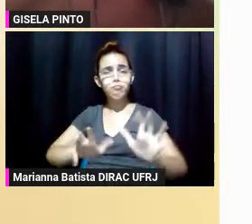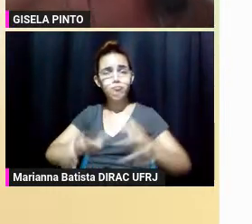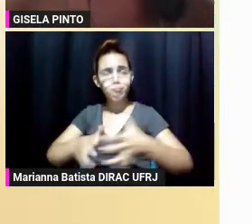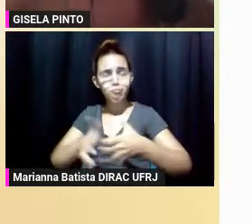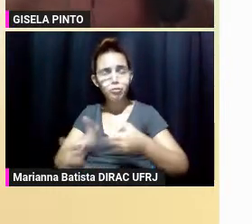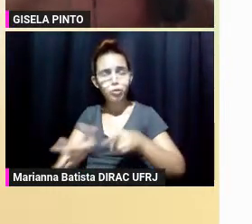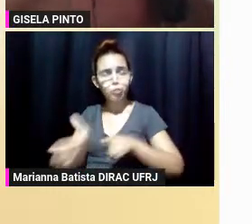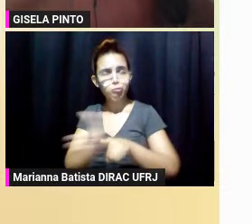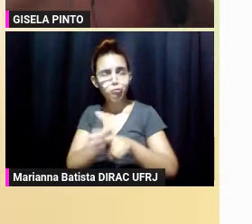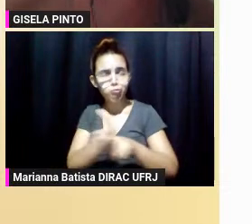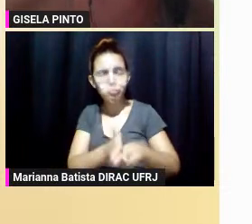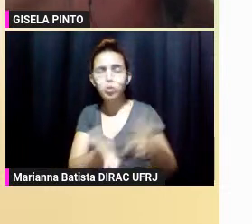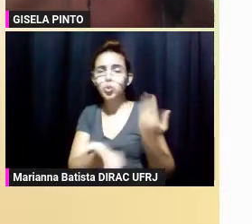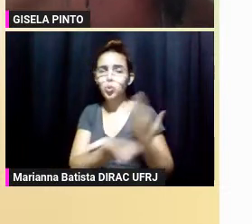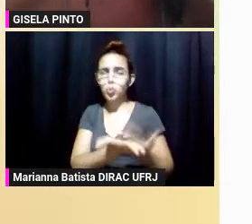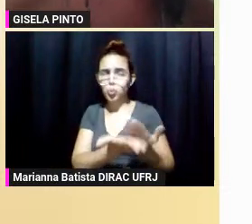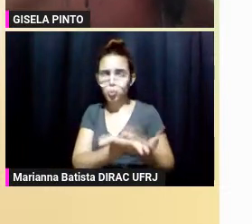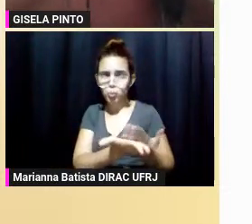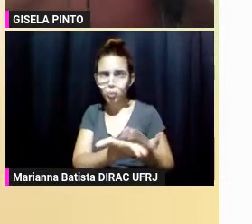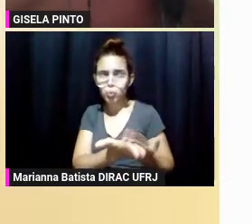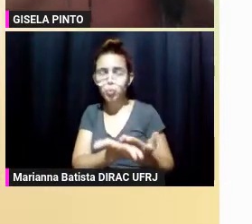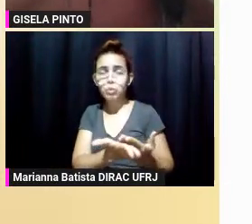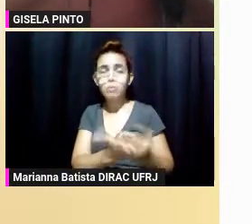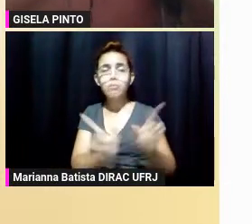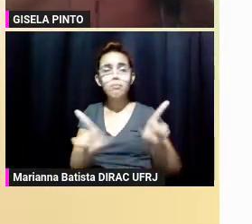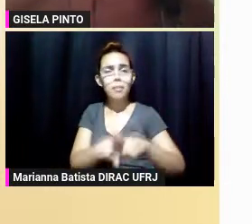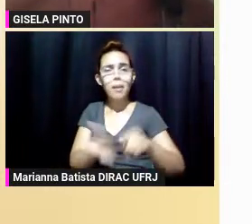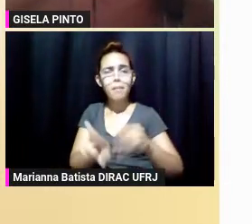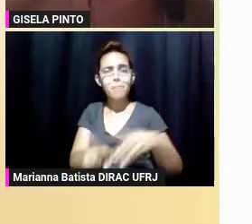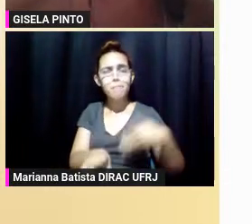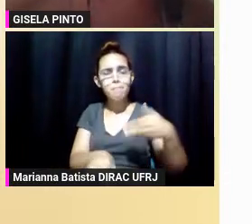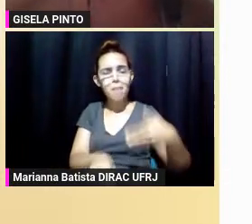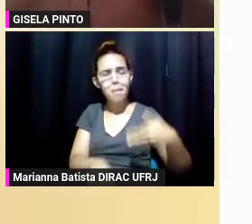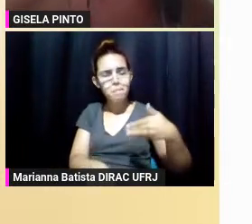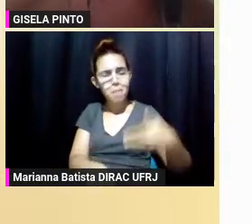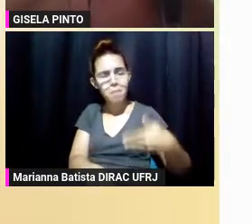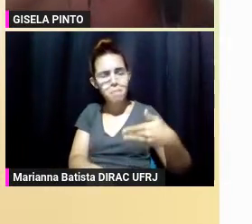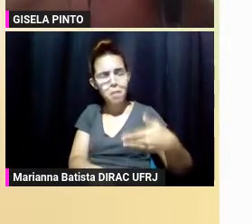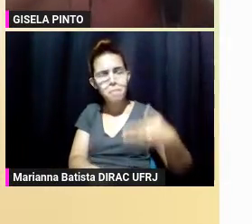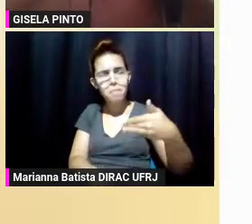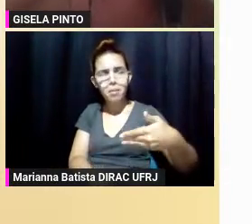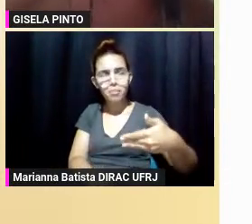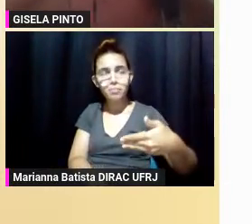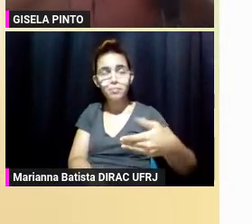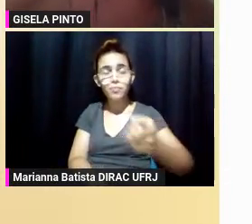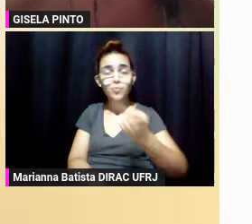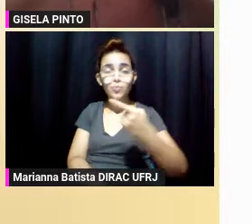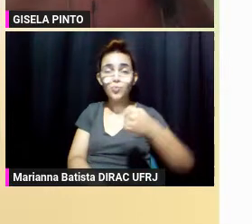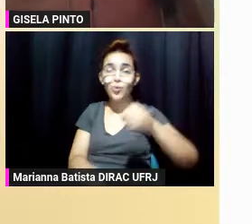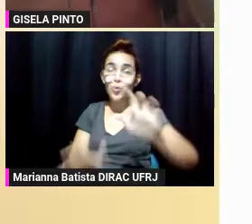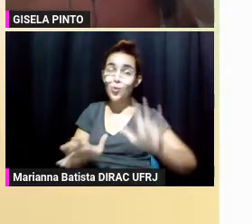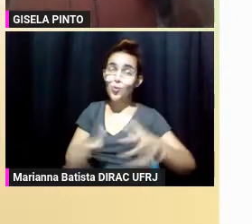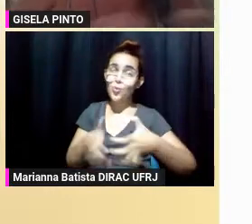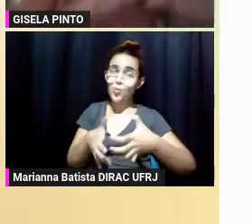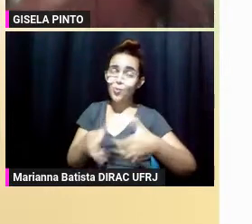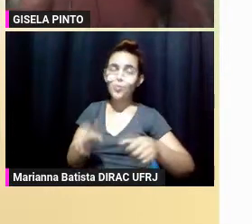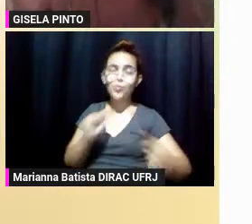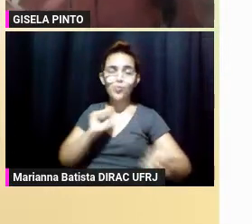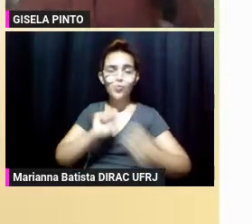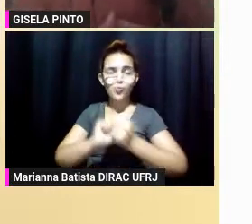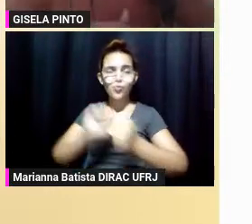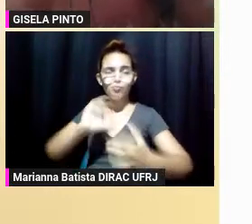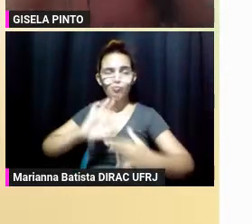há mais tempo, eu integro também o nosso time, aqui pelo PEMATE, o FRJ, mas é um grupo